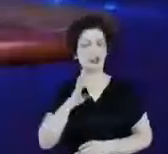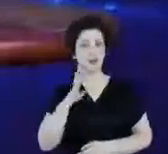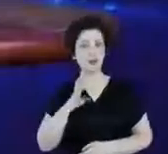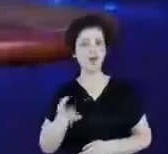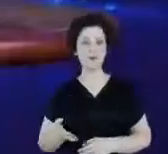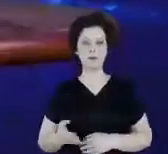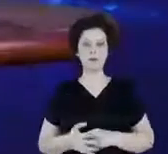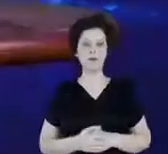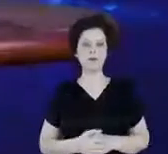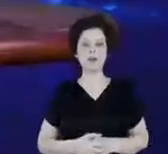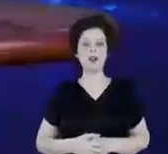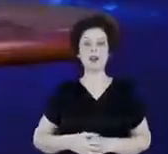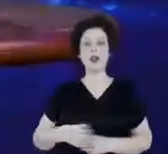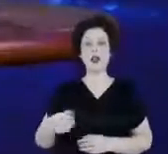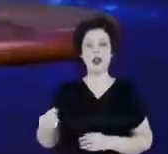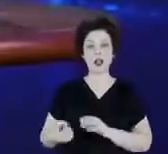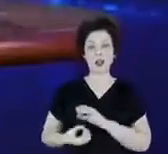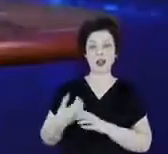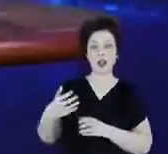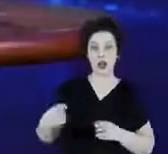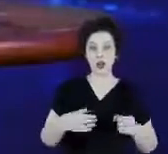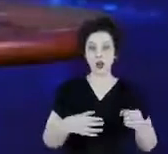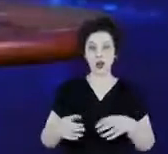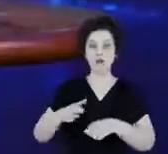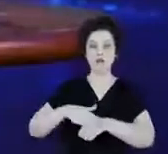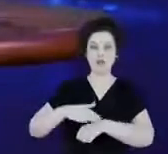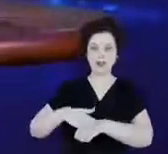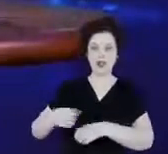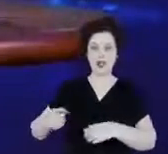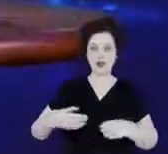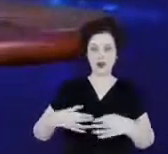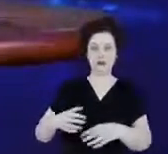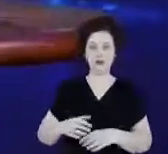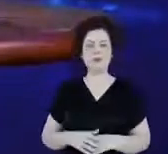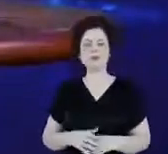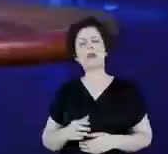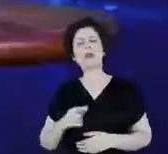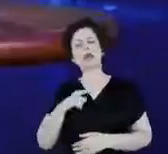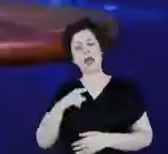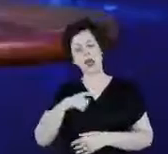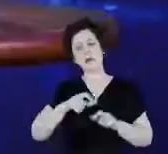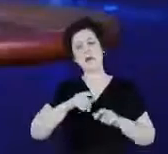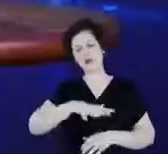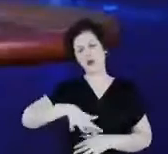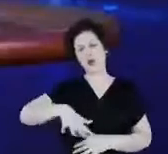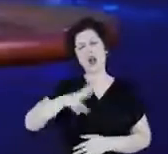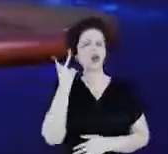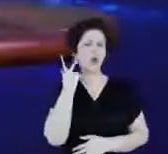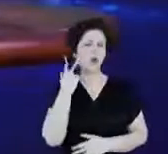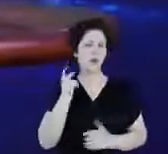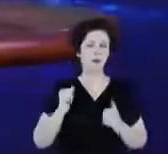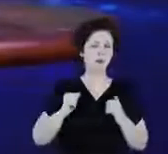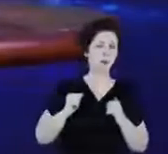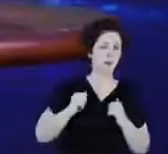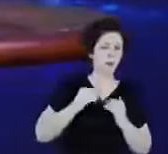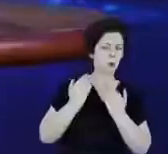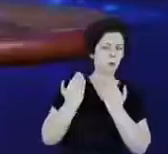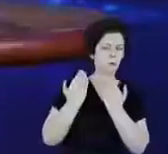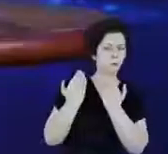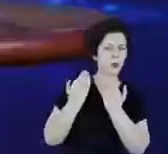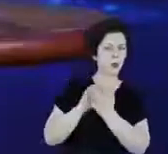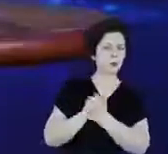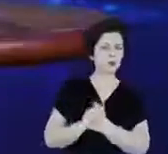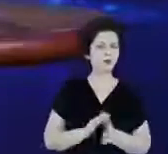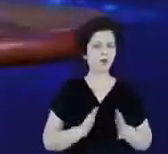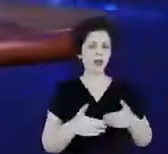a Inovação Ela traz né muita reticência das pessoas em geral você mesmo mencionou as baterias hoje ninguém